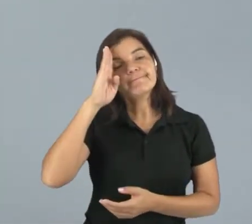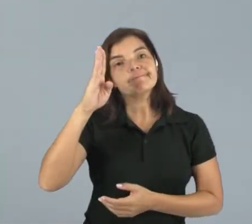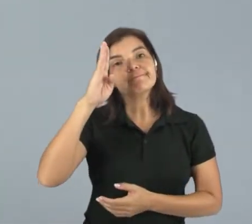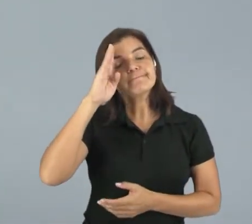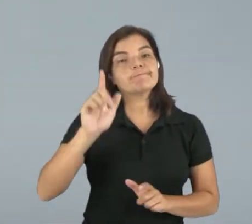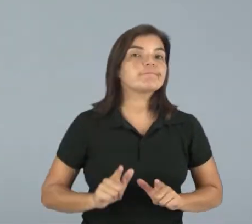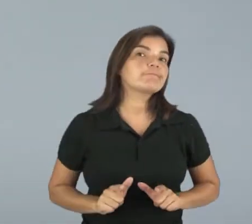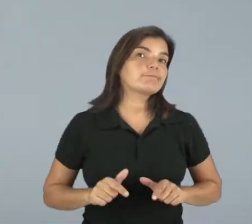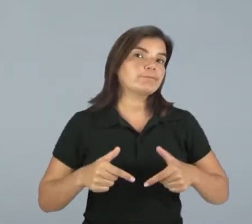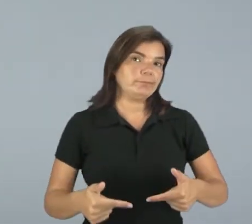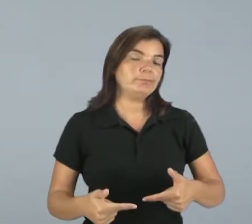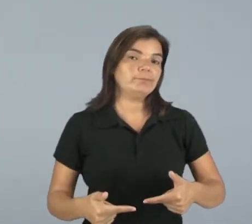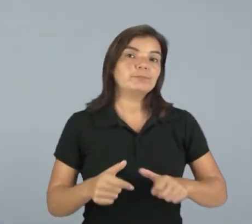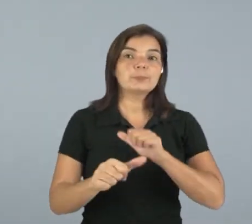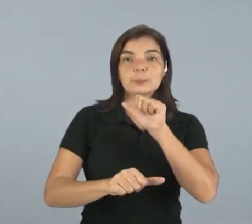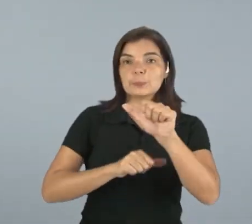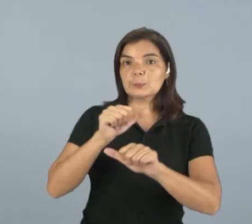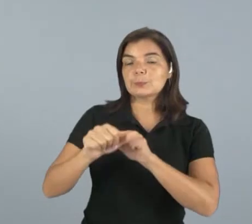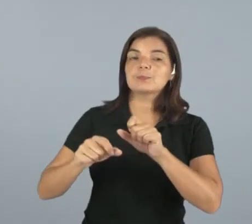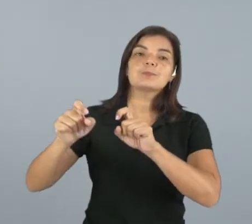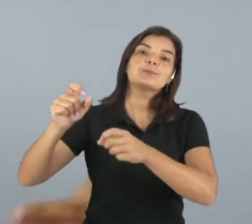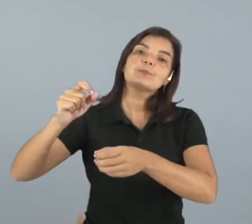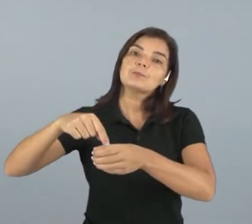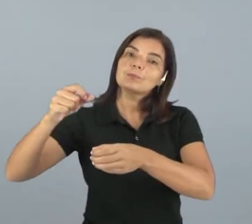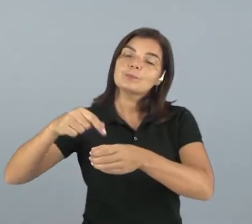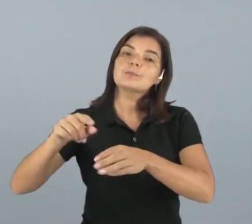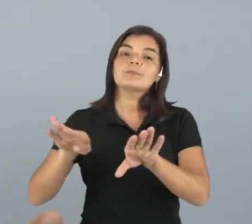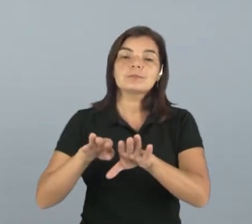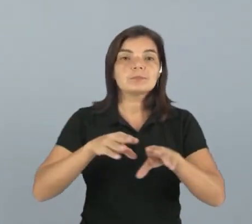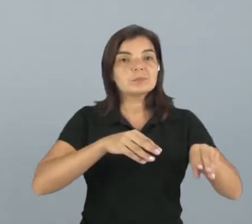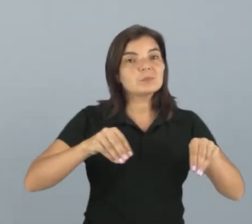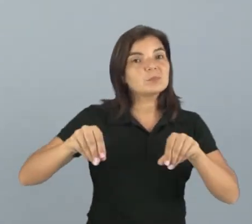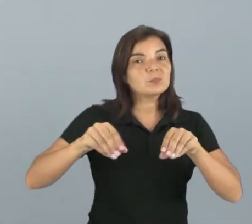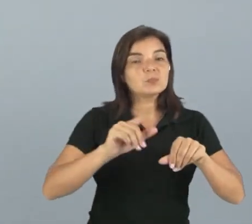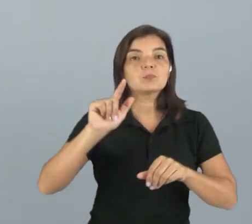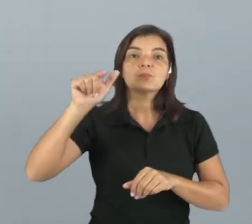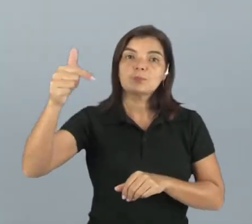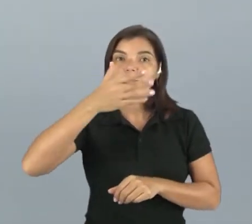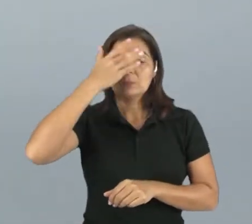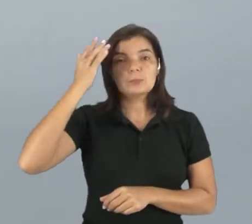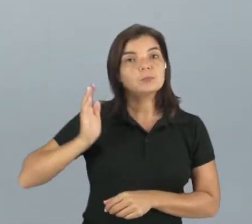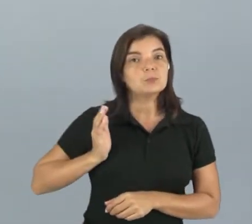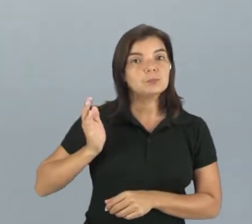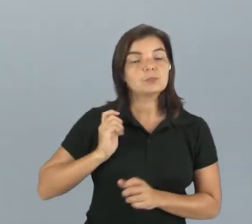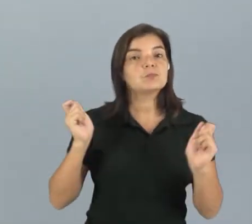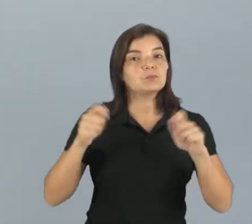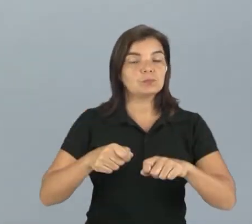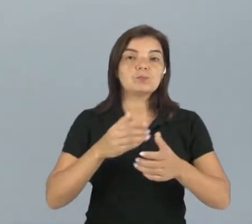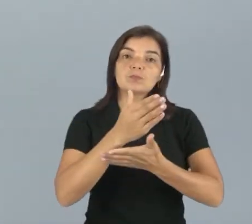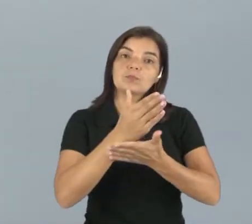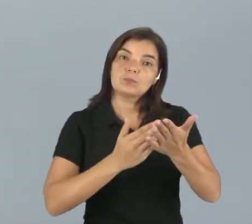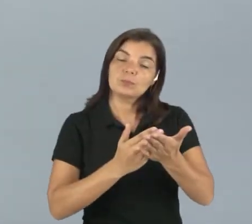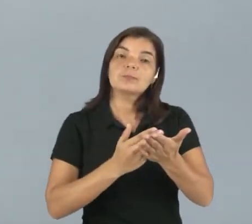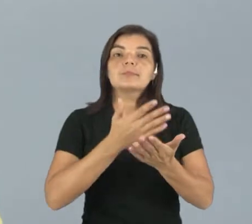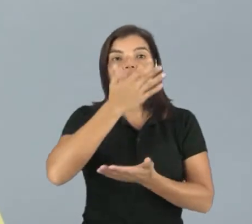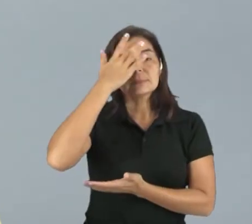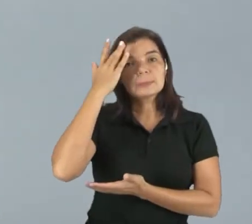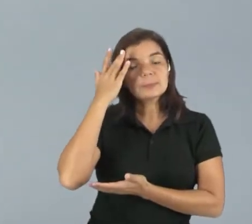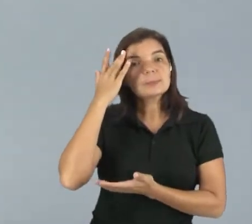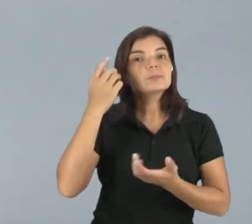pela luta pela reforma agrária, ou seja, fazer com que as terras que estão nas mãos dos latifúndios possam ser divididas por aqueles